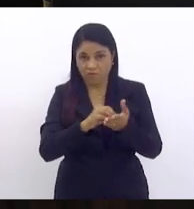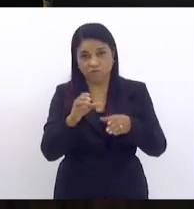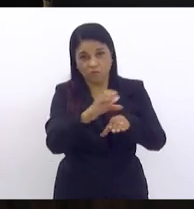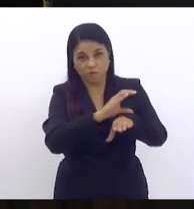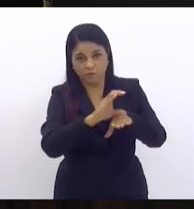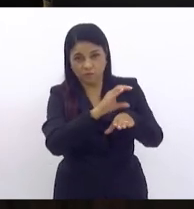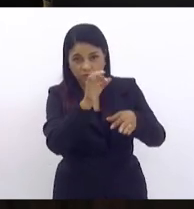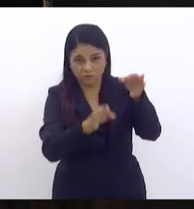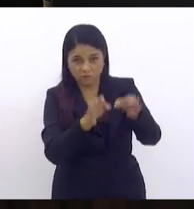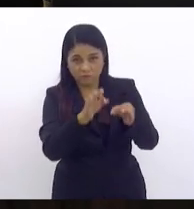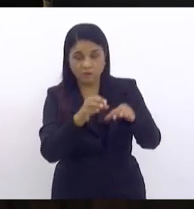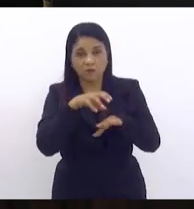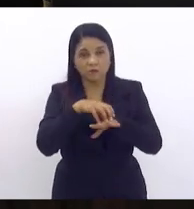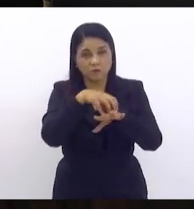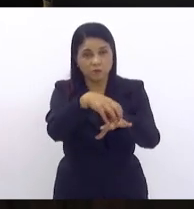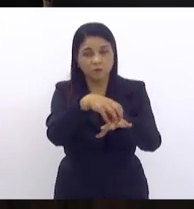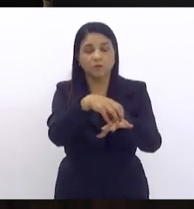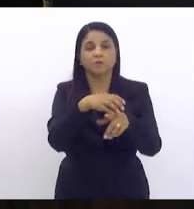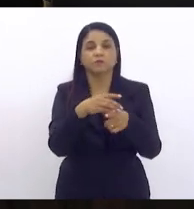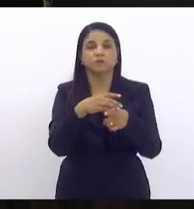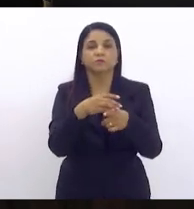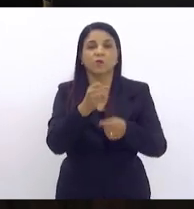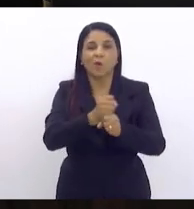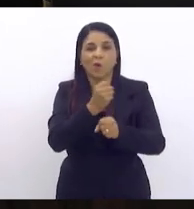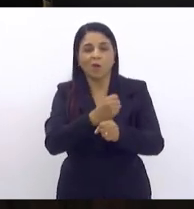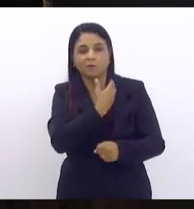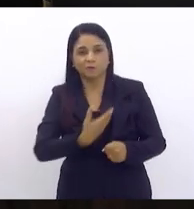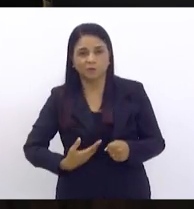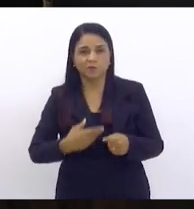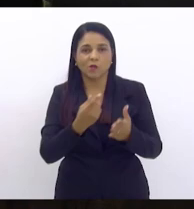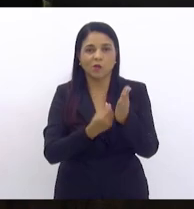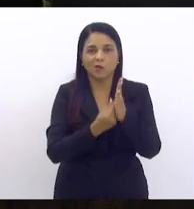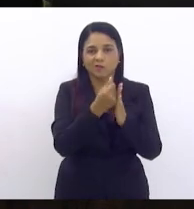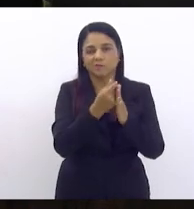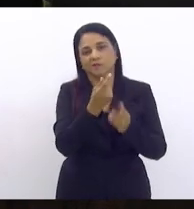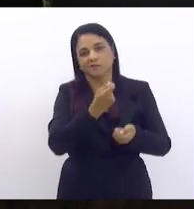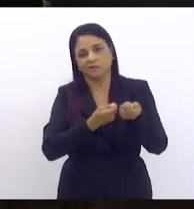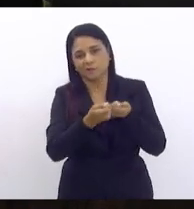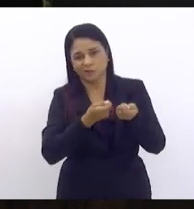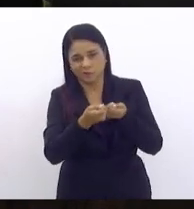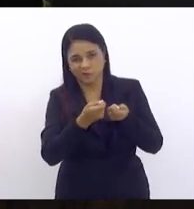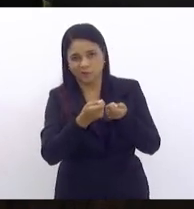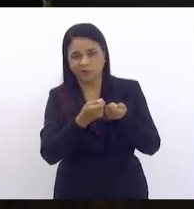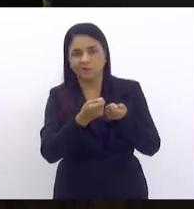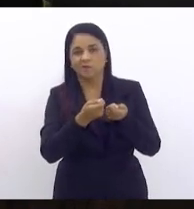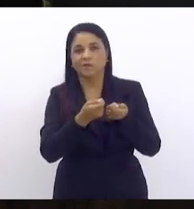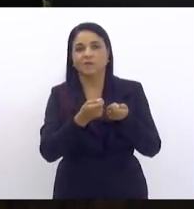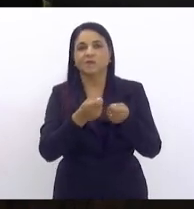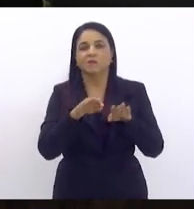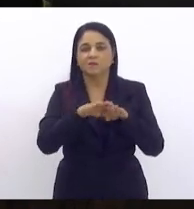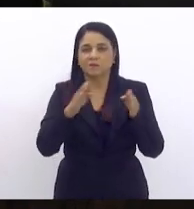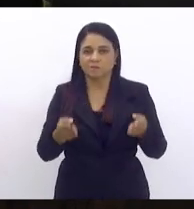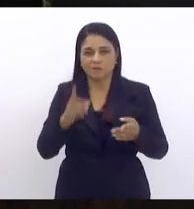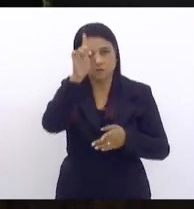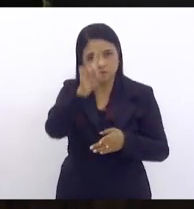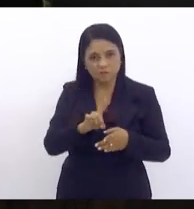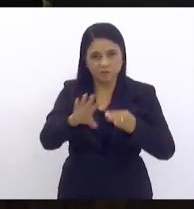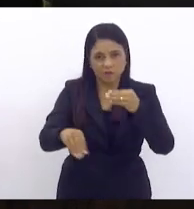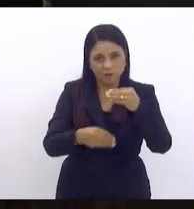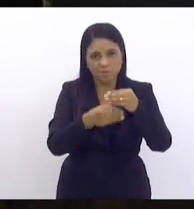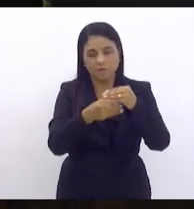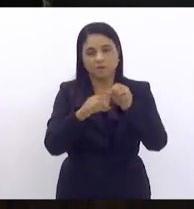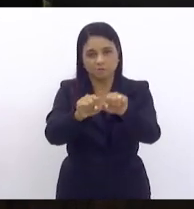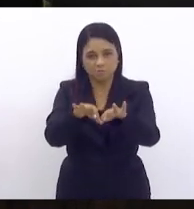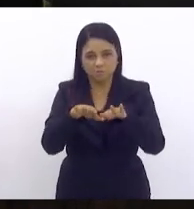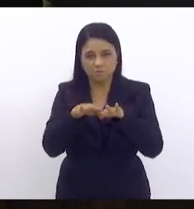e Justiça, Transporte, Obras Públicas, Orçamentos, Finanças, Fiscalização Financeira e Controle e da mesa diretora, as emendas de